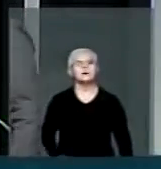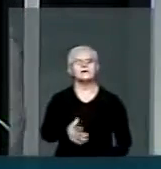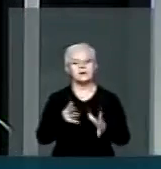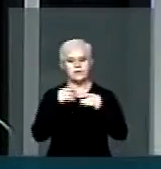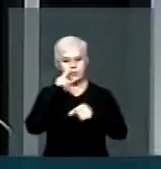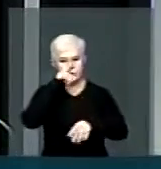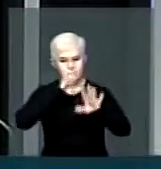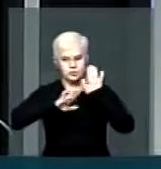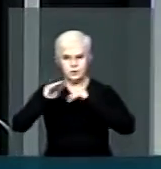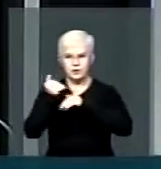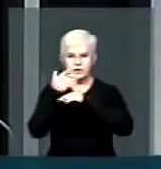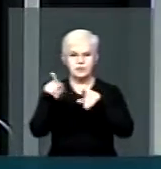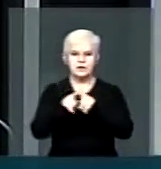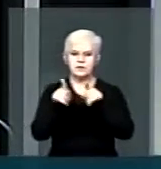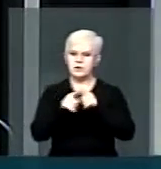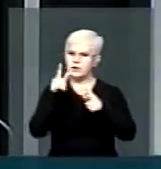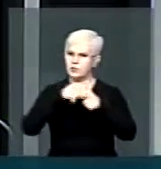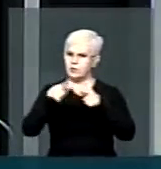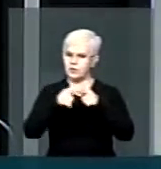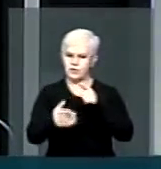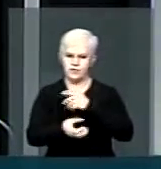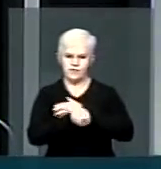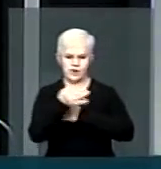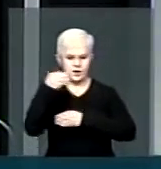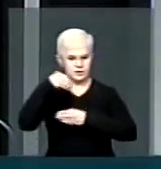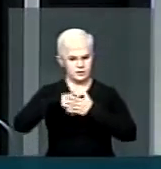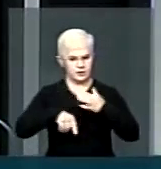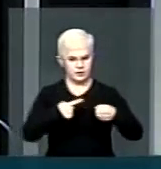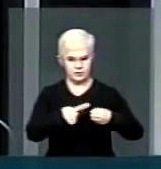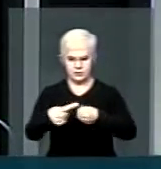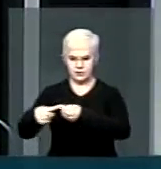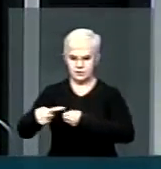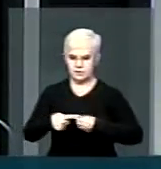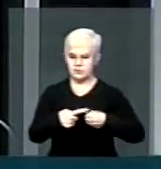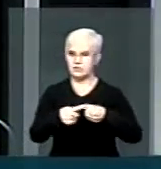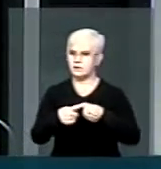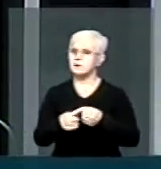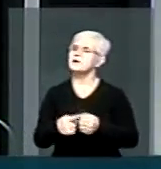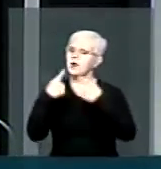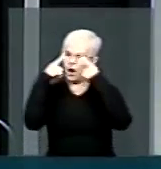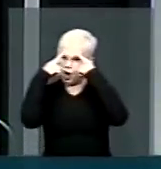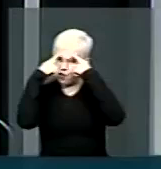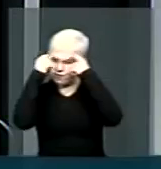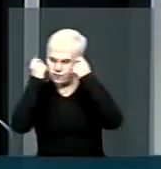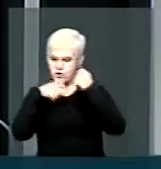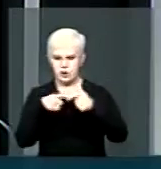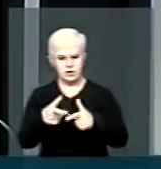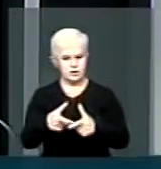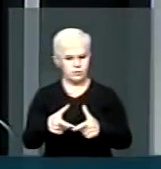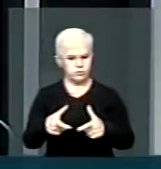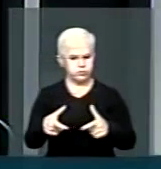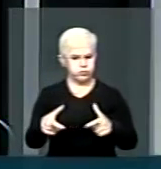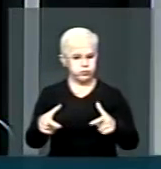inúmeros problemas no ventre das nossas cidades. A violência avançou a